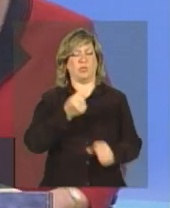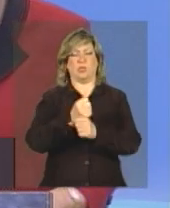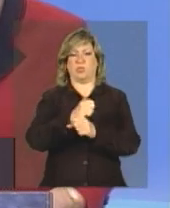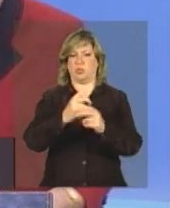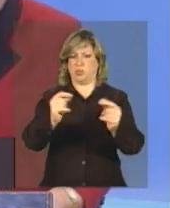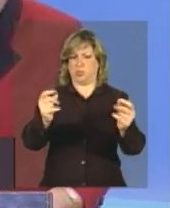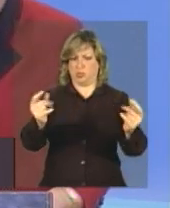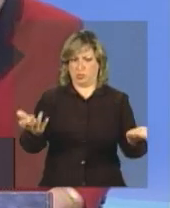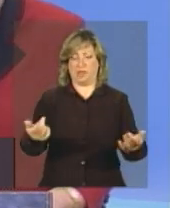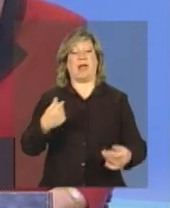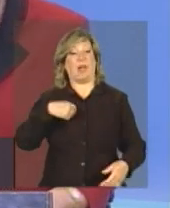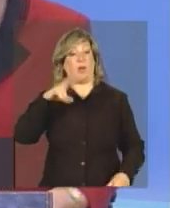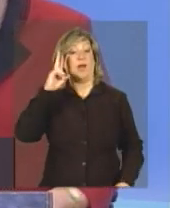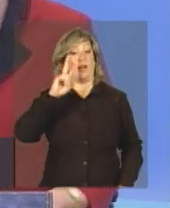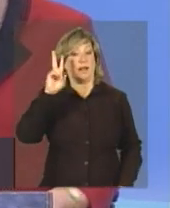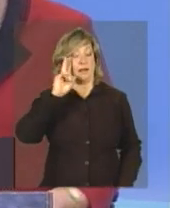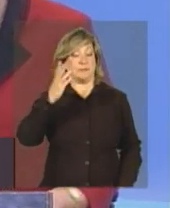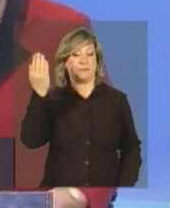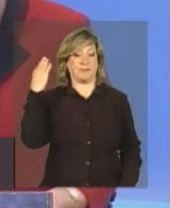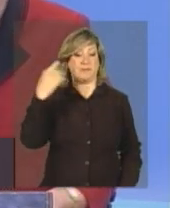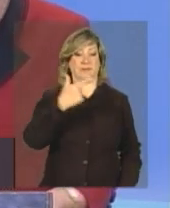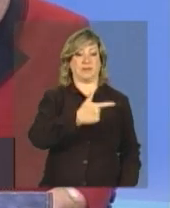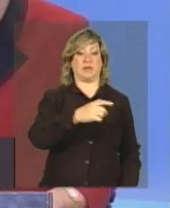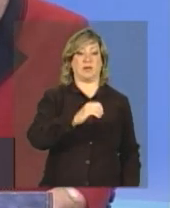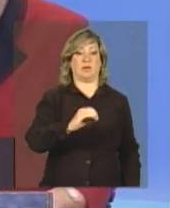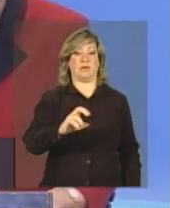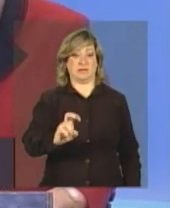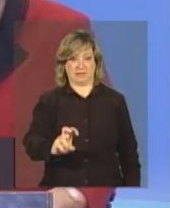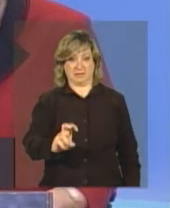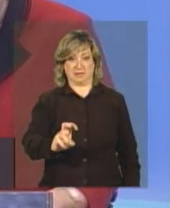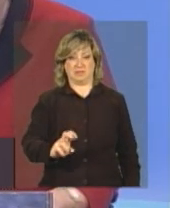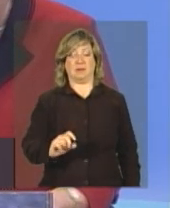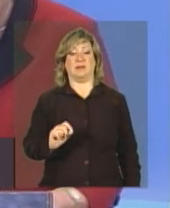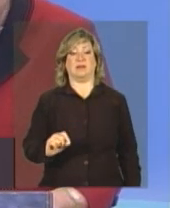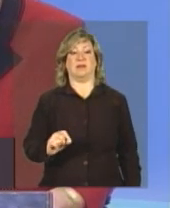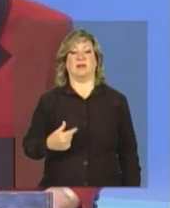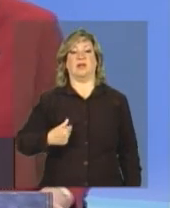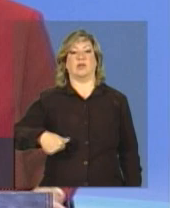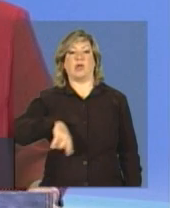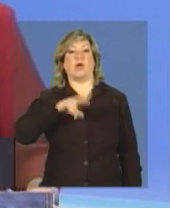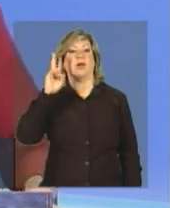muito bem, em 2005, quando